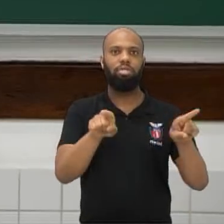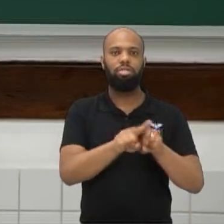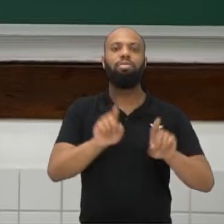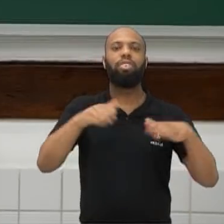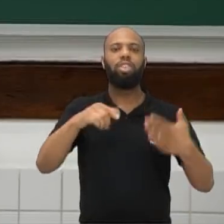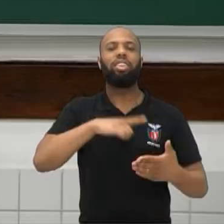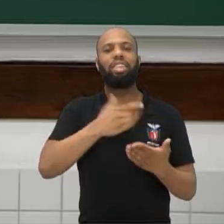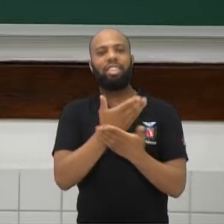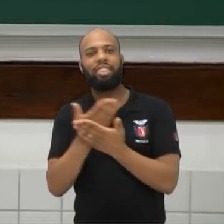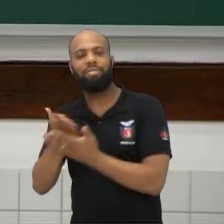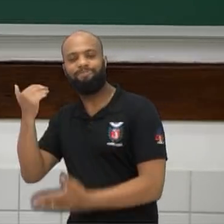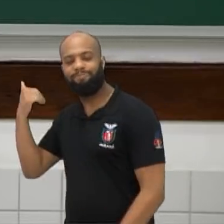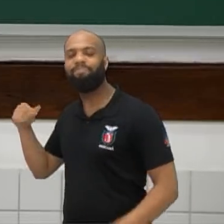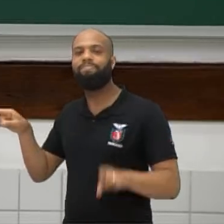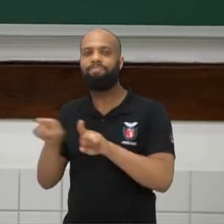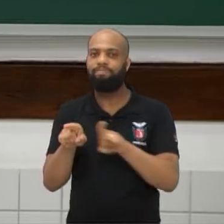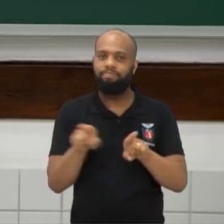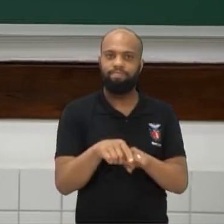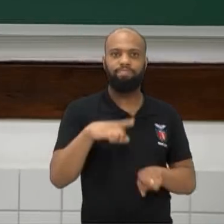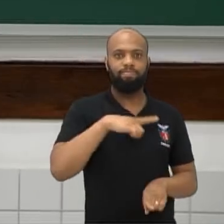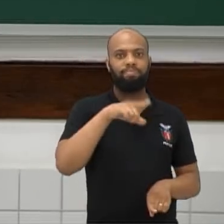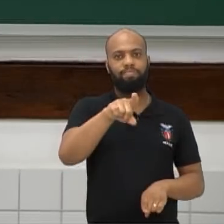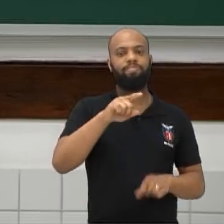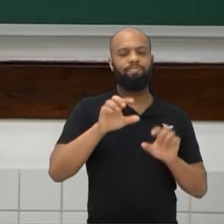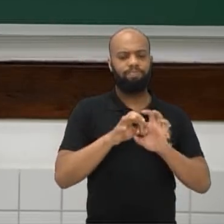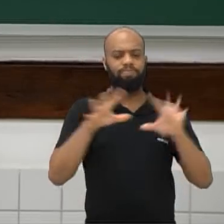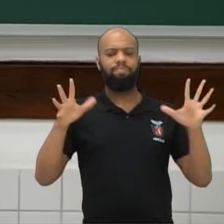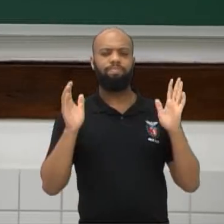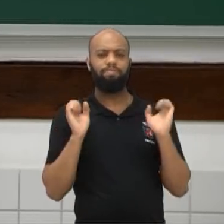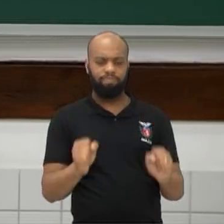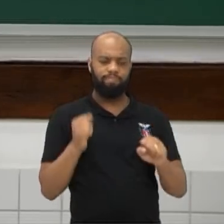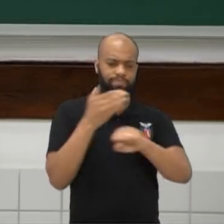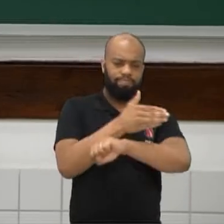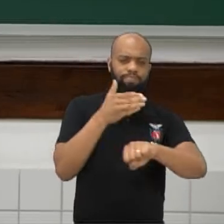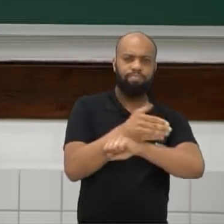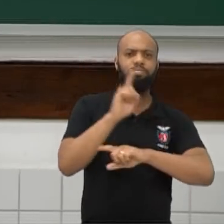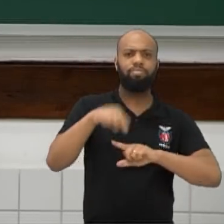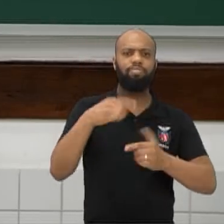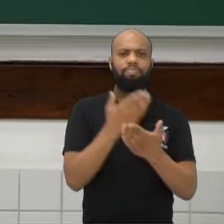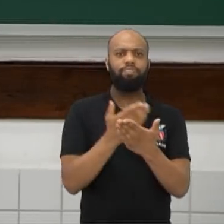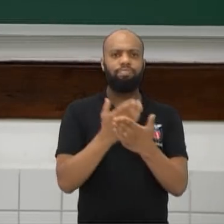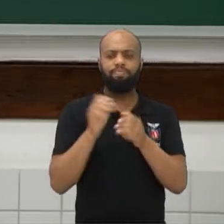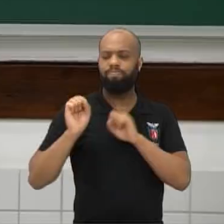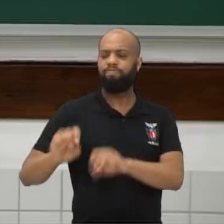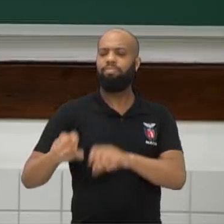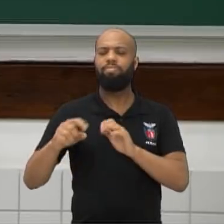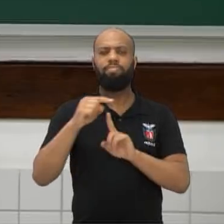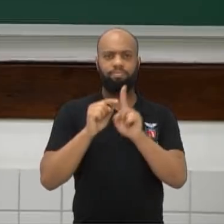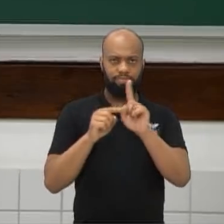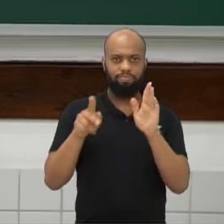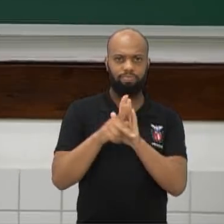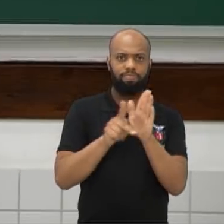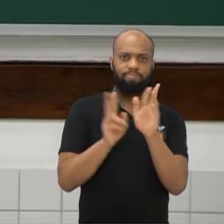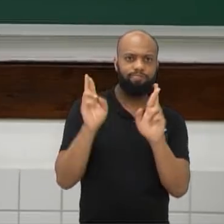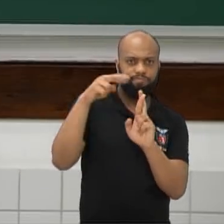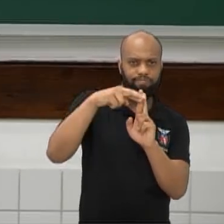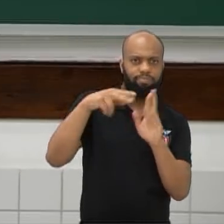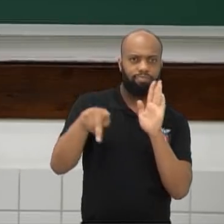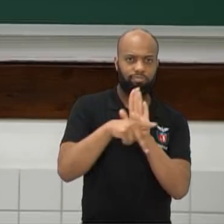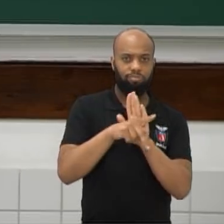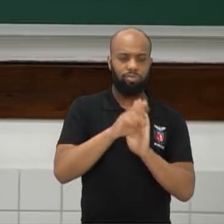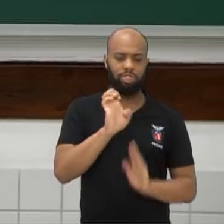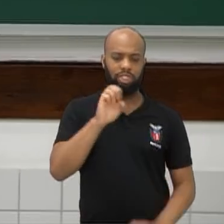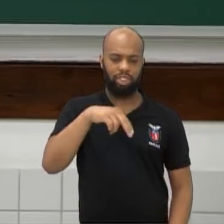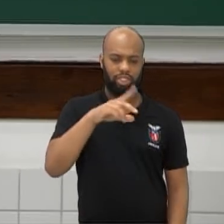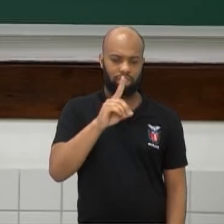aí gravadas as videoaulas à disposição de vocês, né? A aula que foi ensinado para vocês esse tipo de referenciação endofórica,